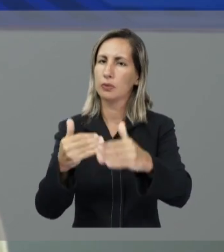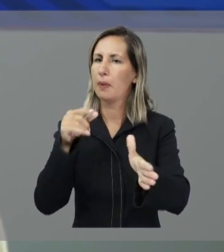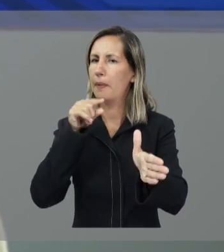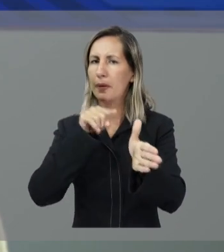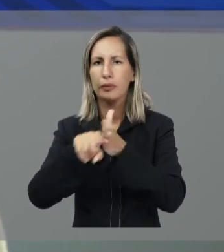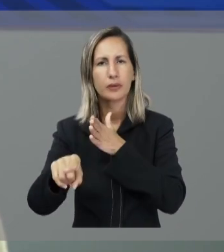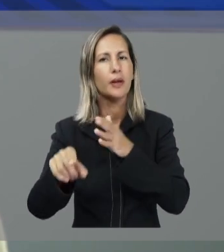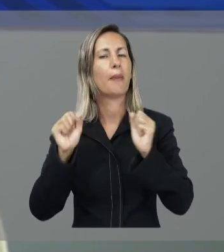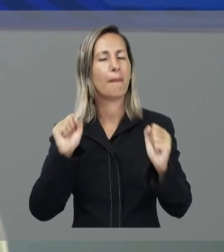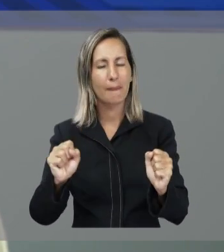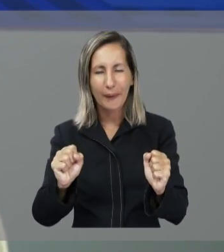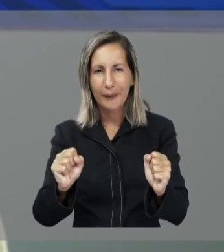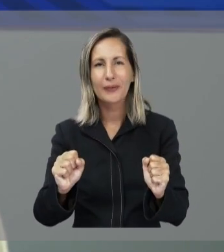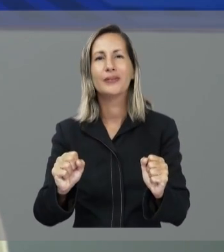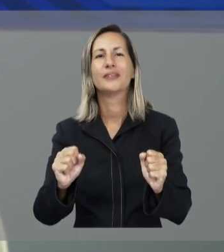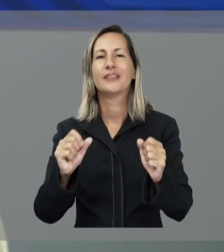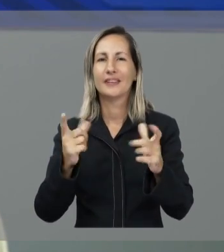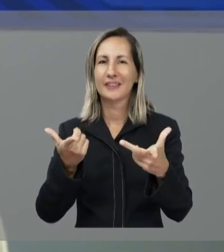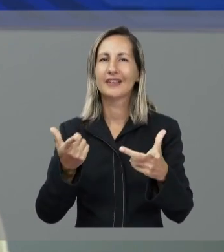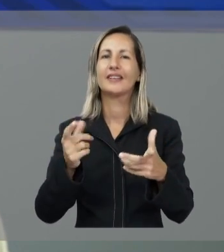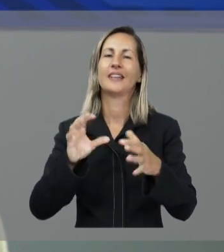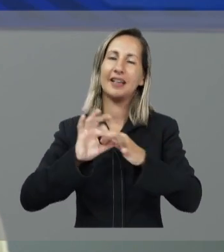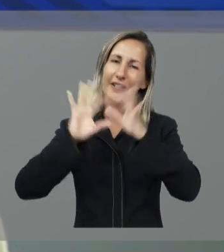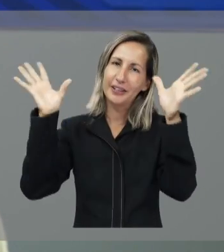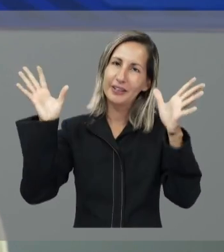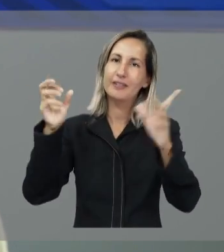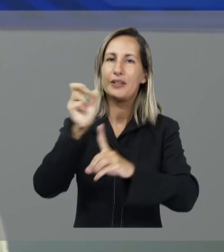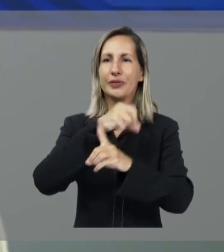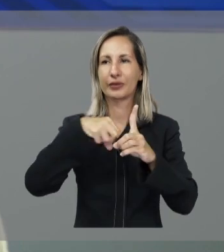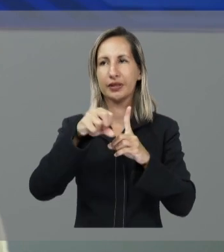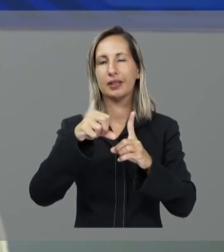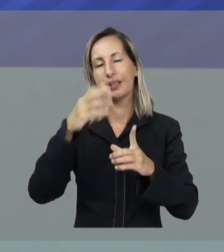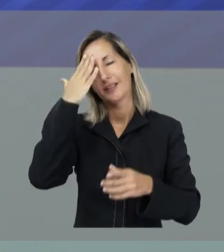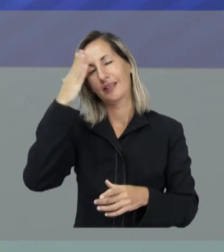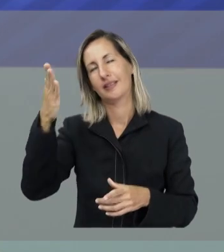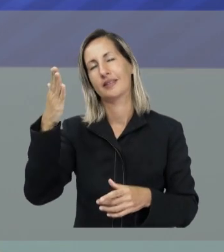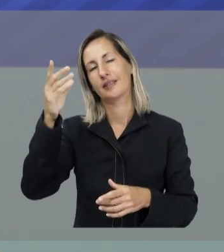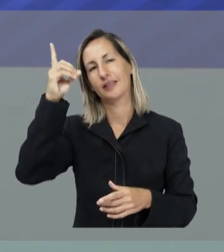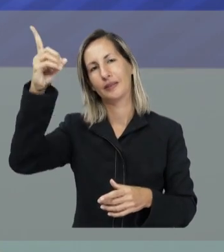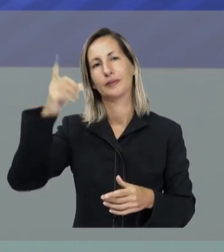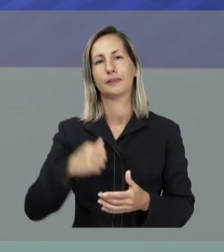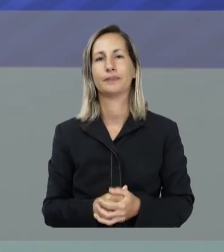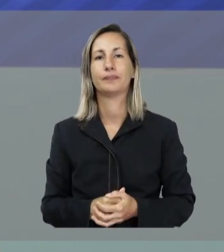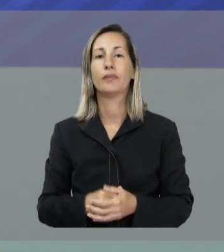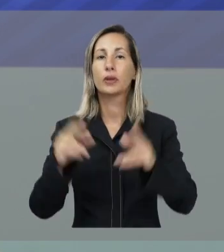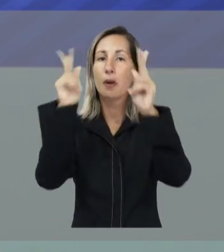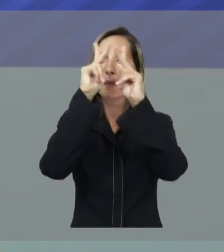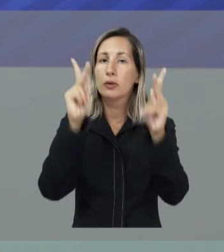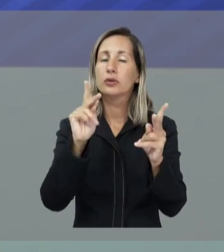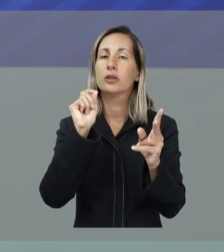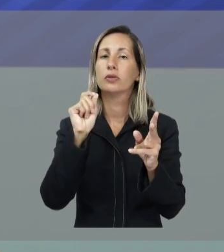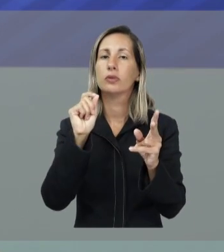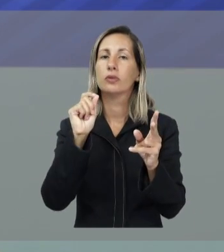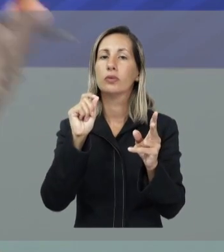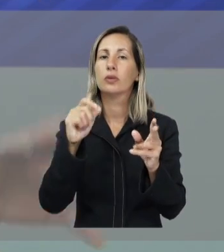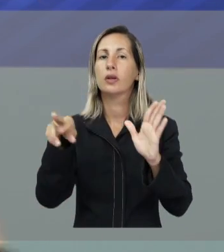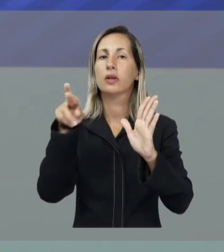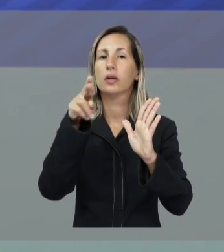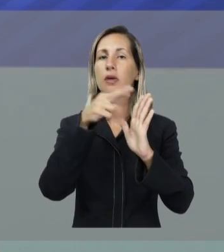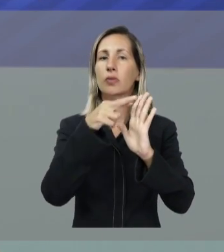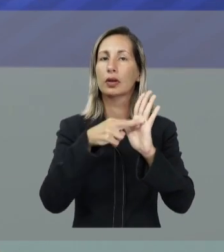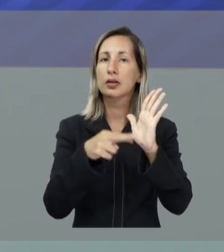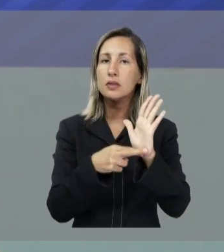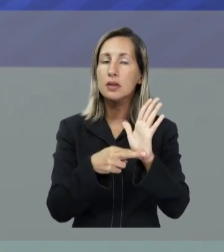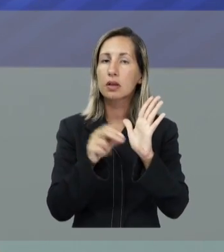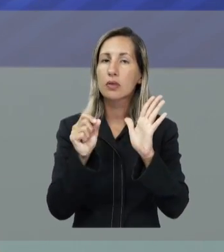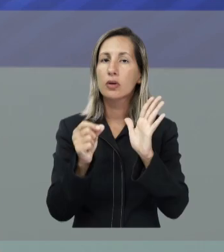perguntar à vontade, que a gente tem muito para prestar conta à sociedade, graças a Deus. Vereadora, a senhora falou de um projeto de